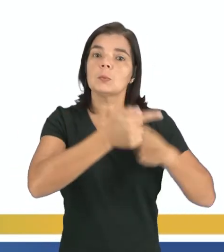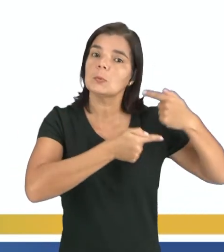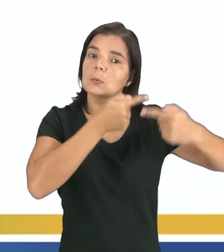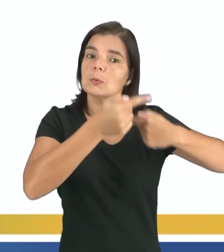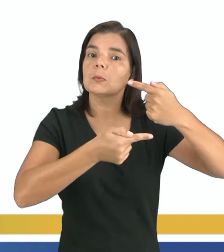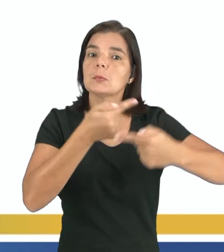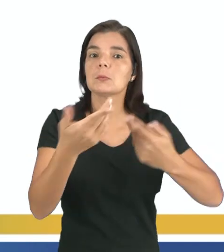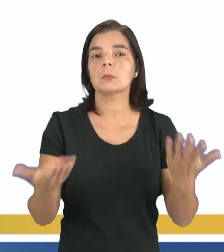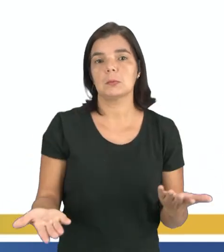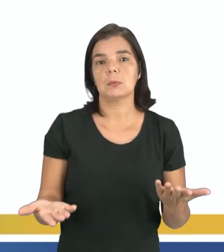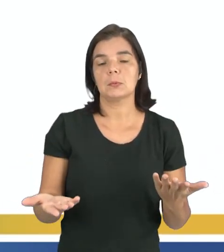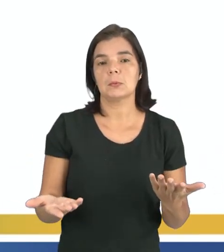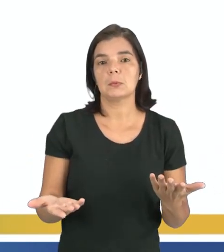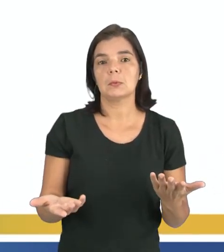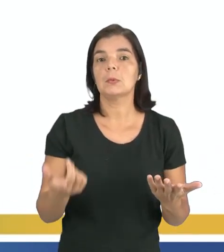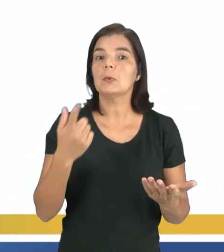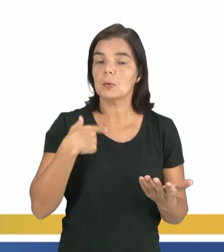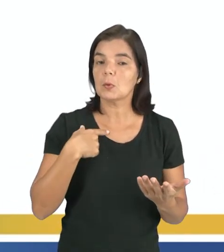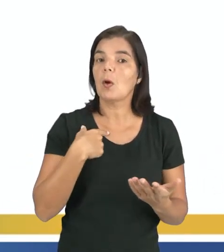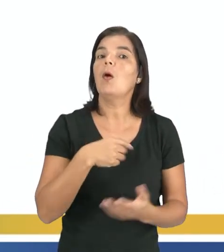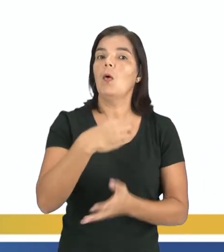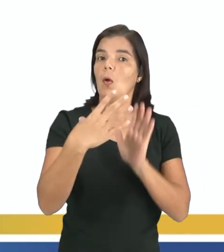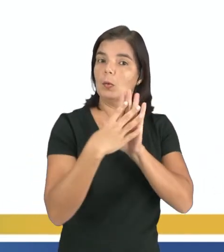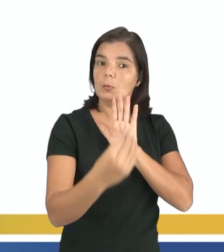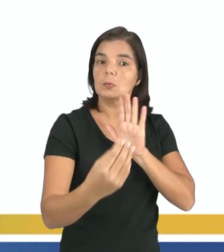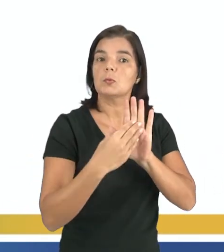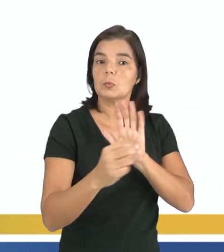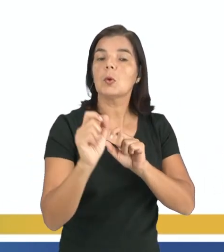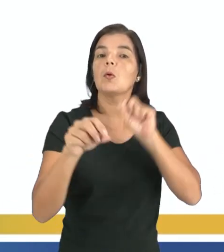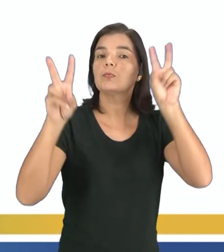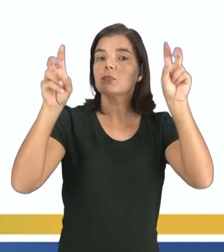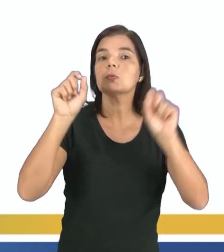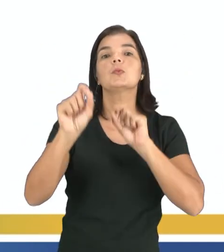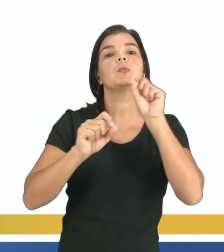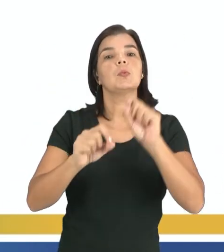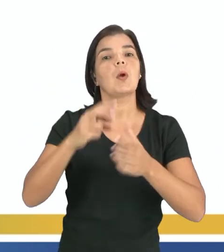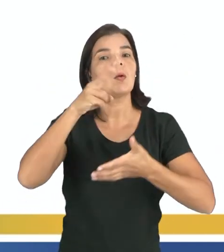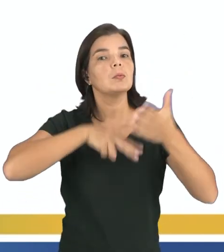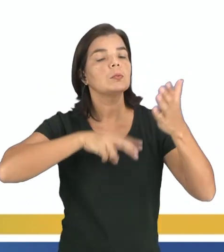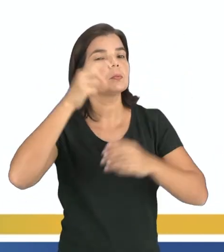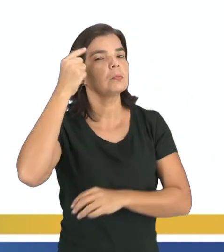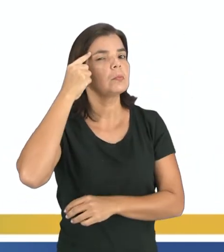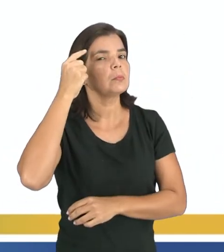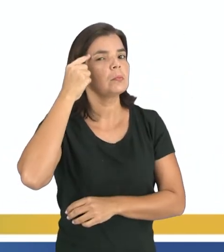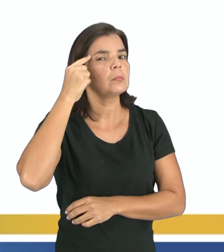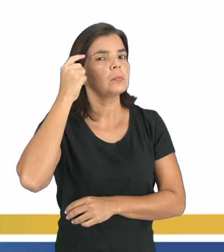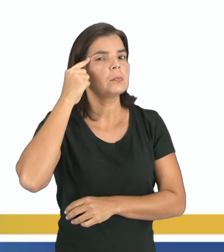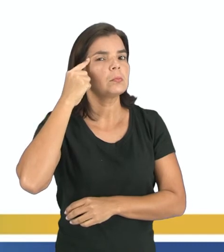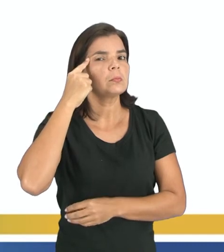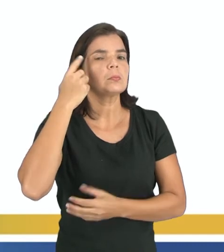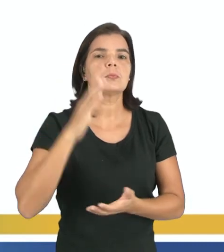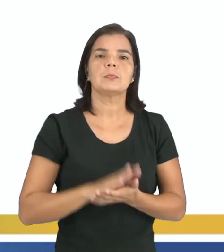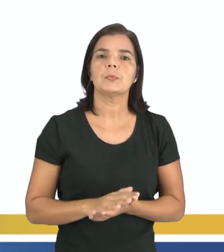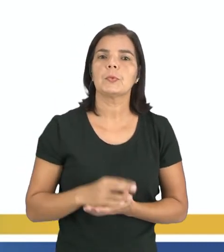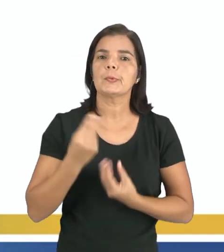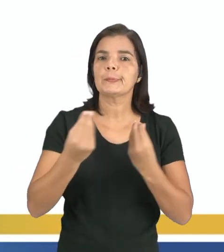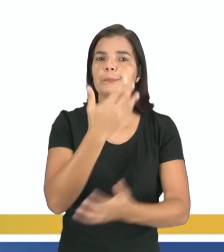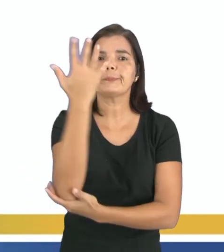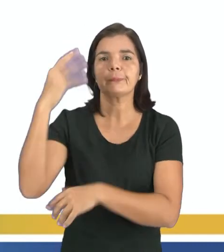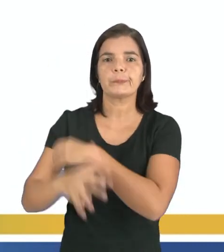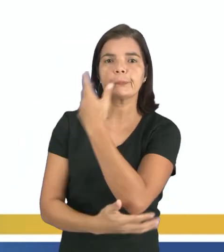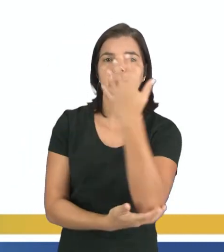gerações. Então, esse meme, essa abordagem, ela leva o leitor a refletir sobre a importância de a gente ter um meio